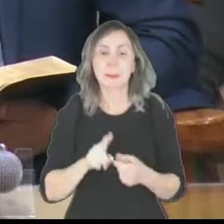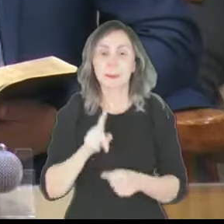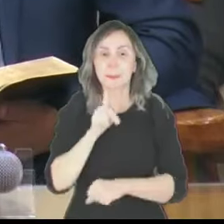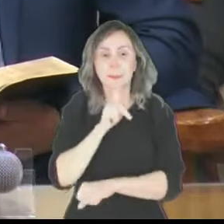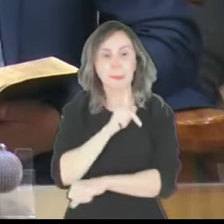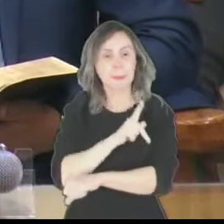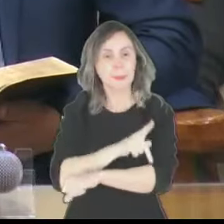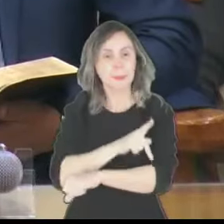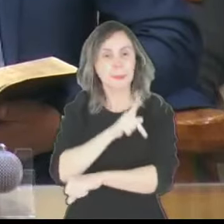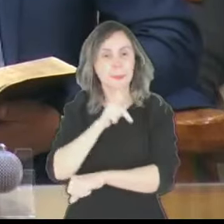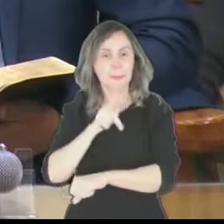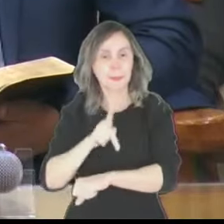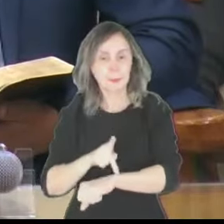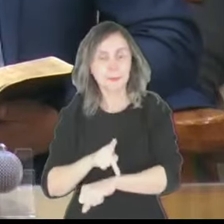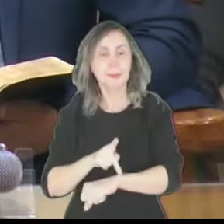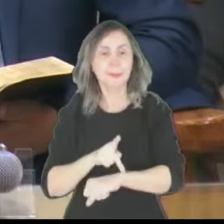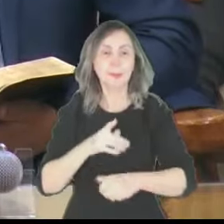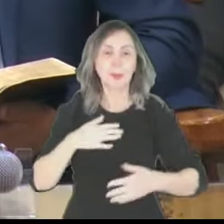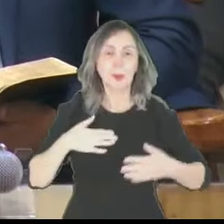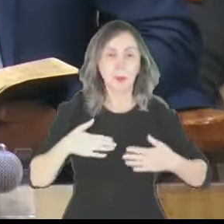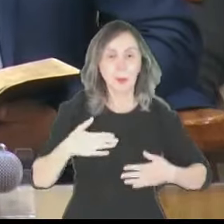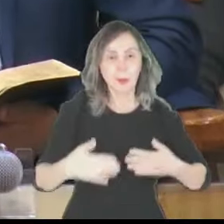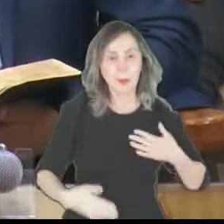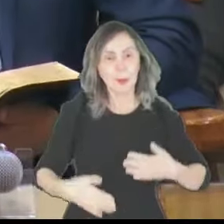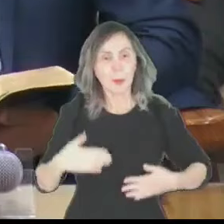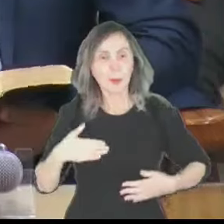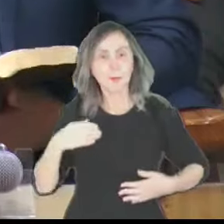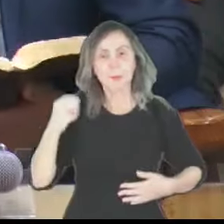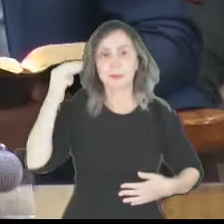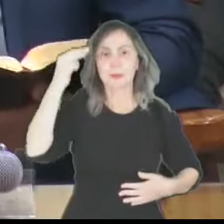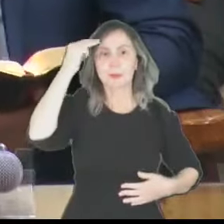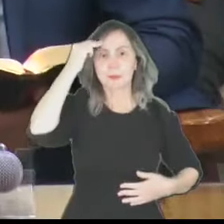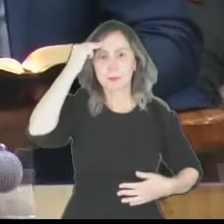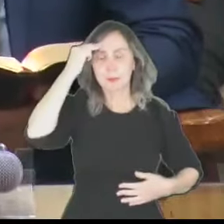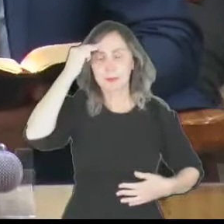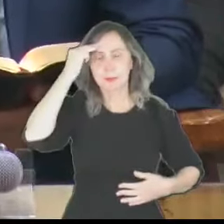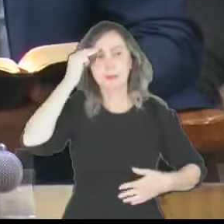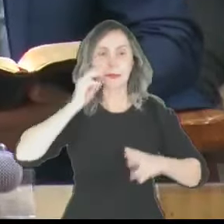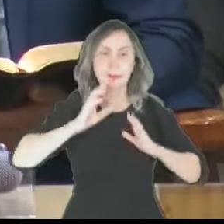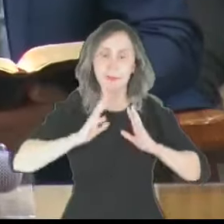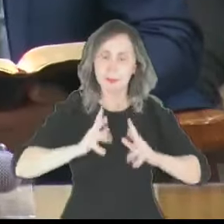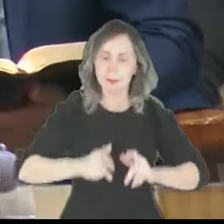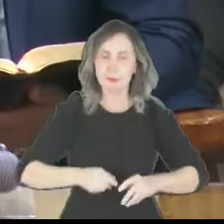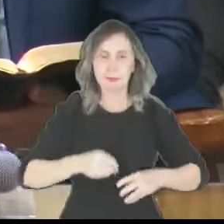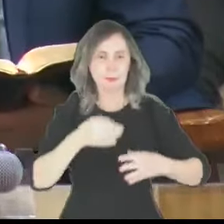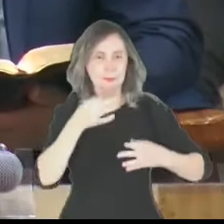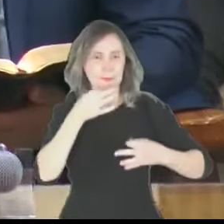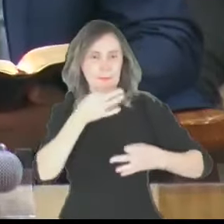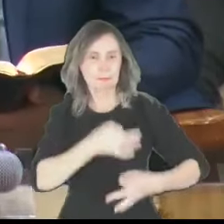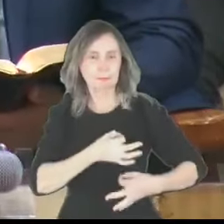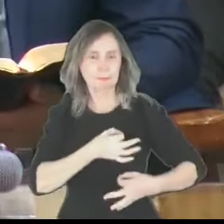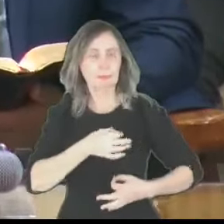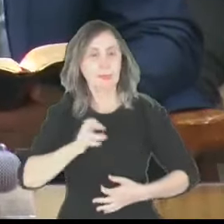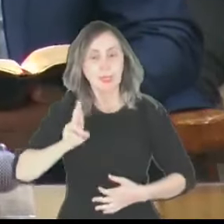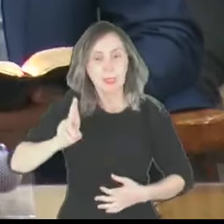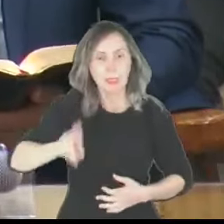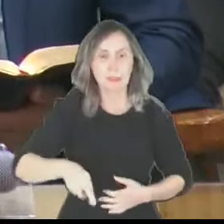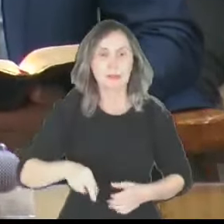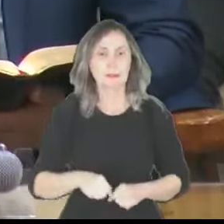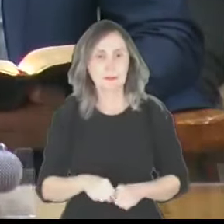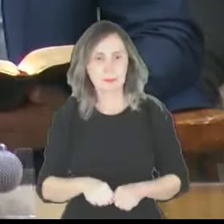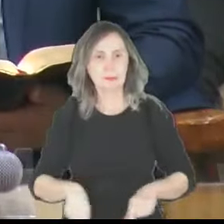corpo-mente. Que é a santificação e racionalidade. Porque também